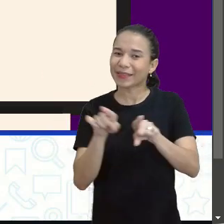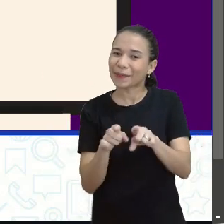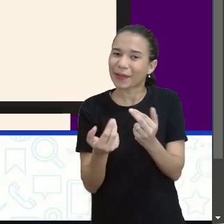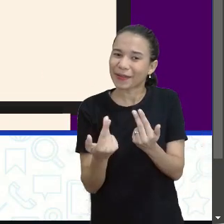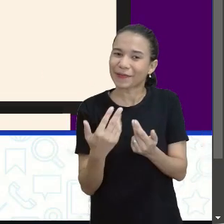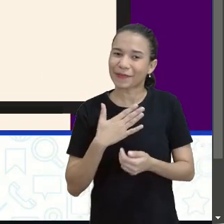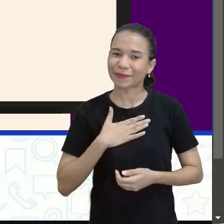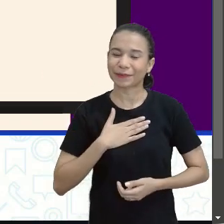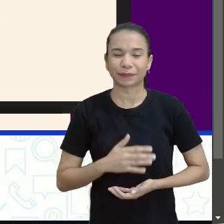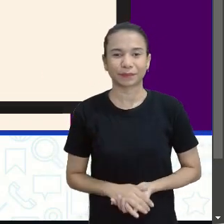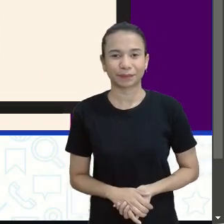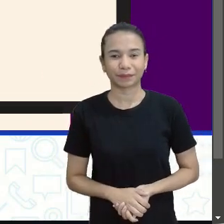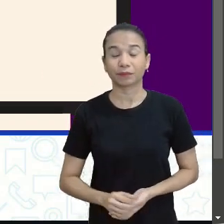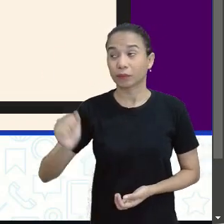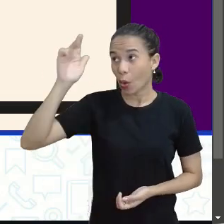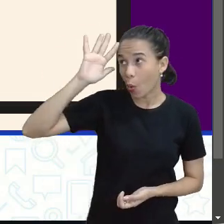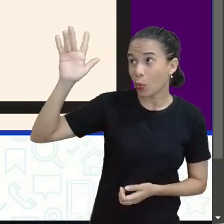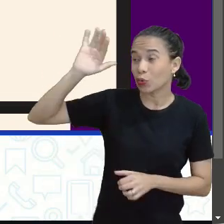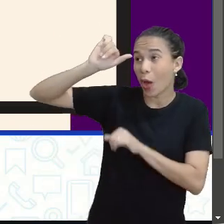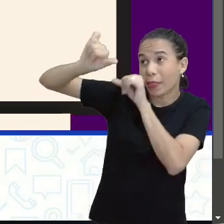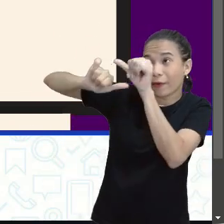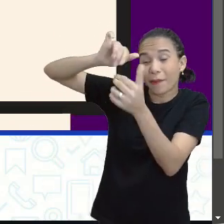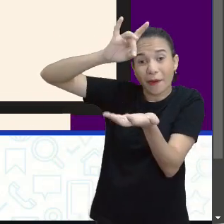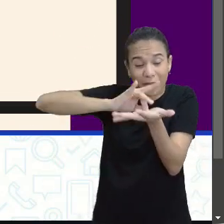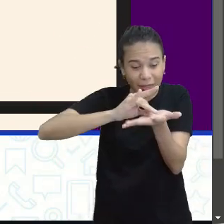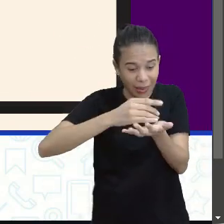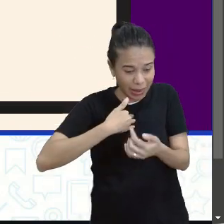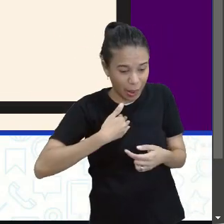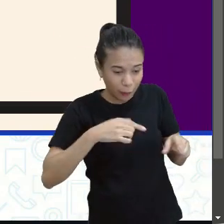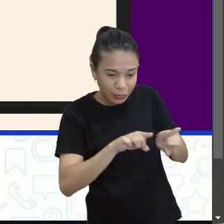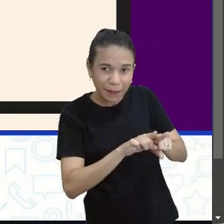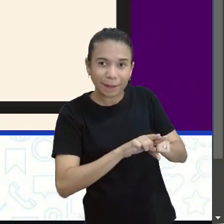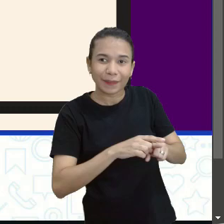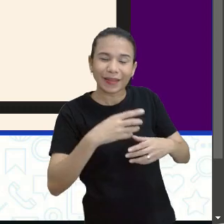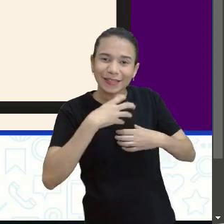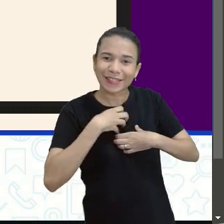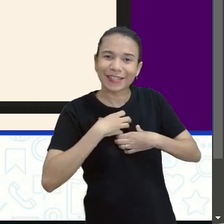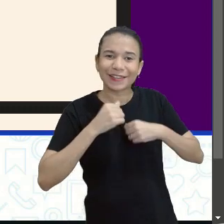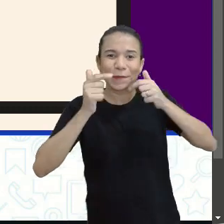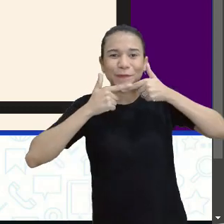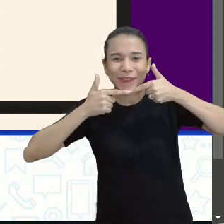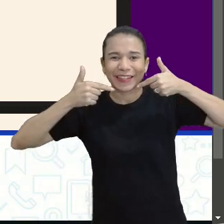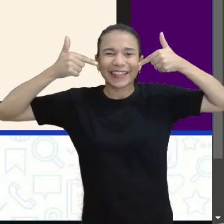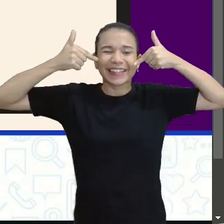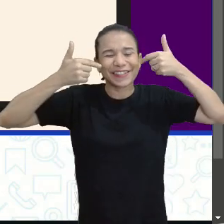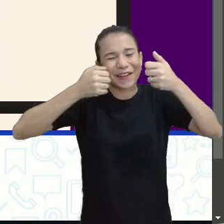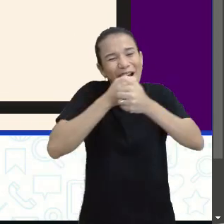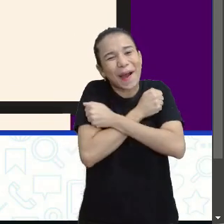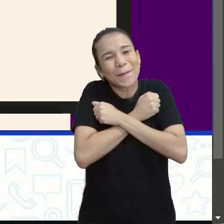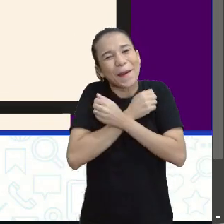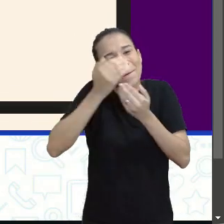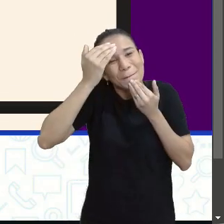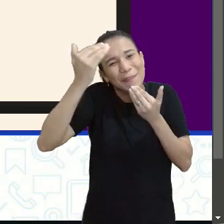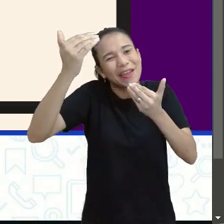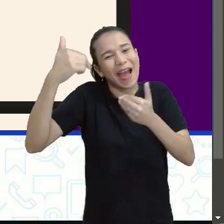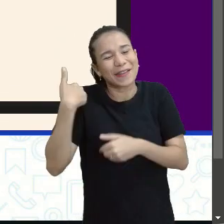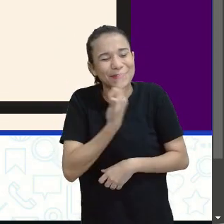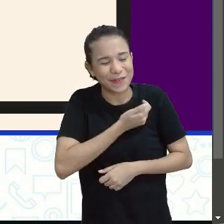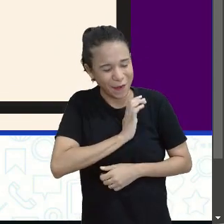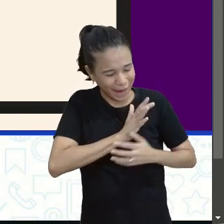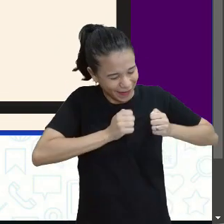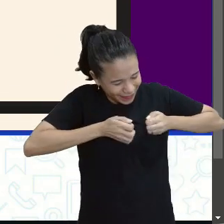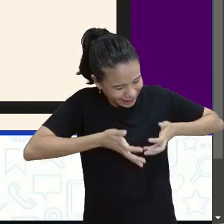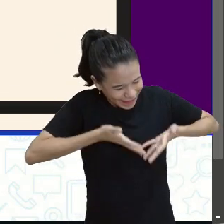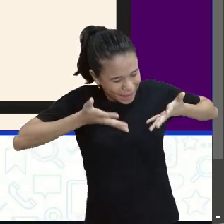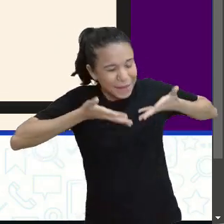tendo. O sonho dele realizado é o meu sonho realizado, né? Aí um sorriso dele, um abraço, muito obrigado, isso enche o nosso coração de